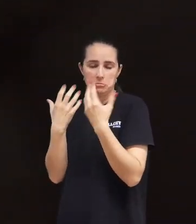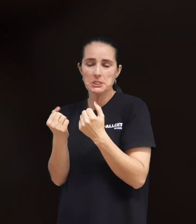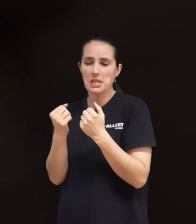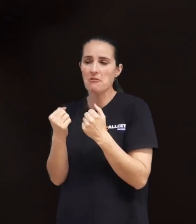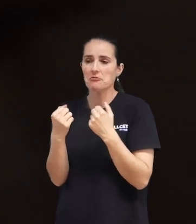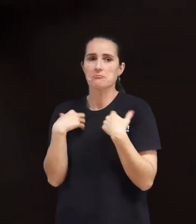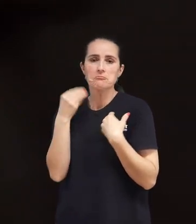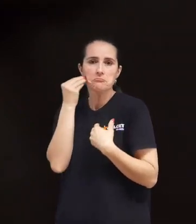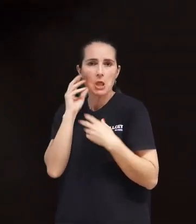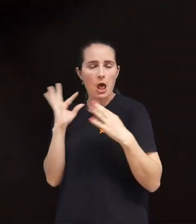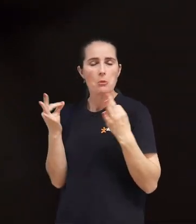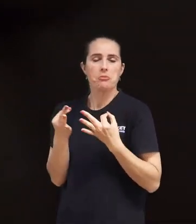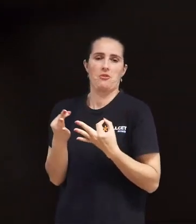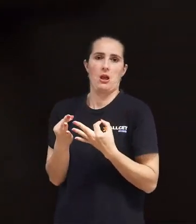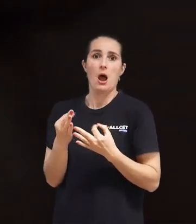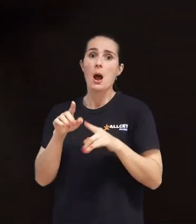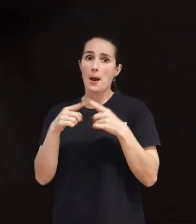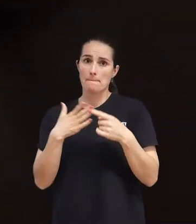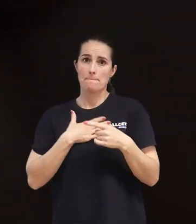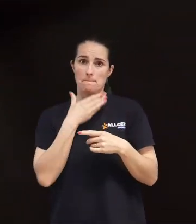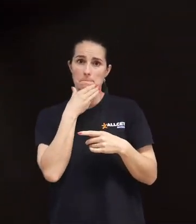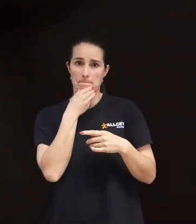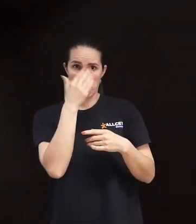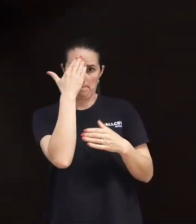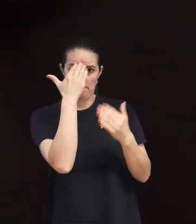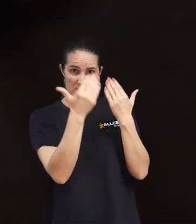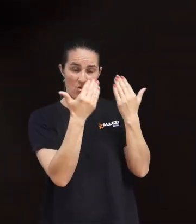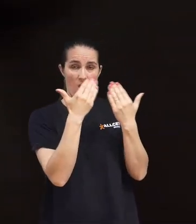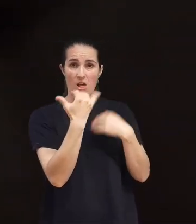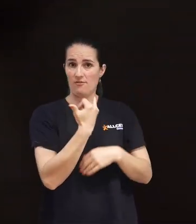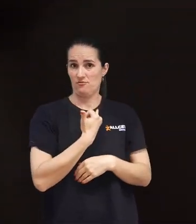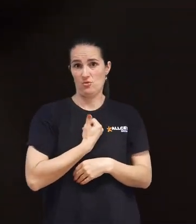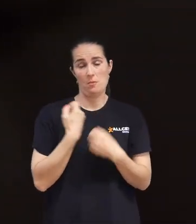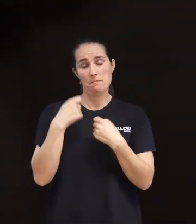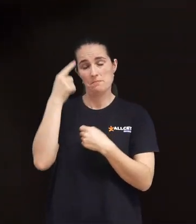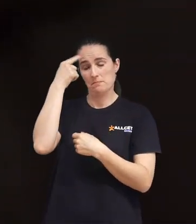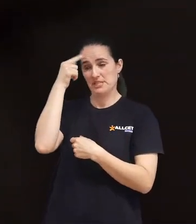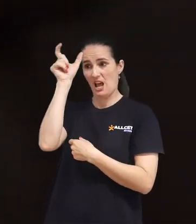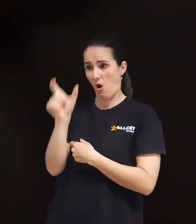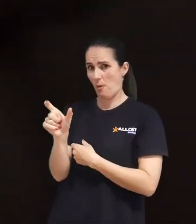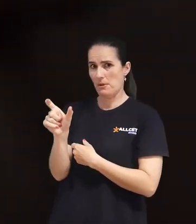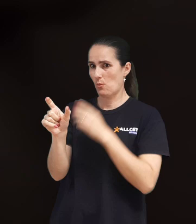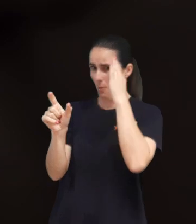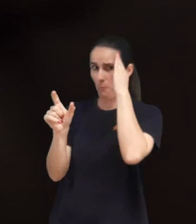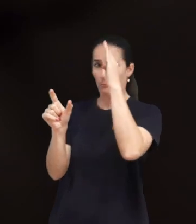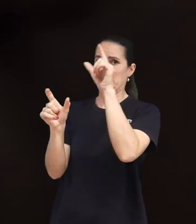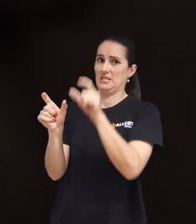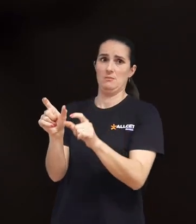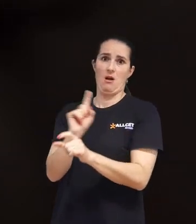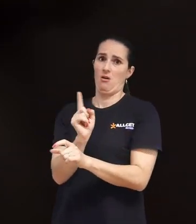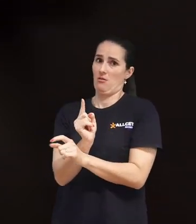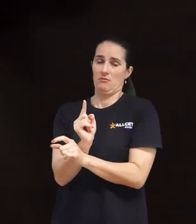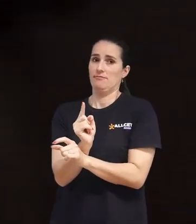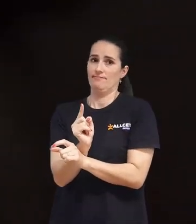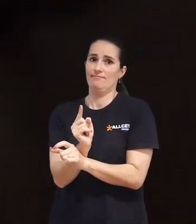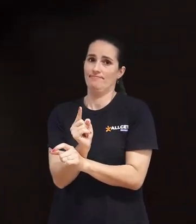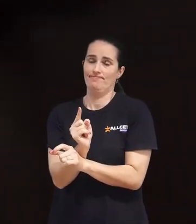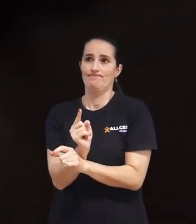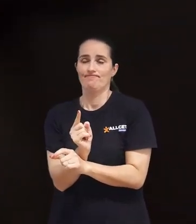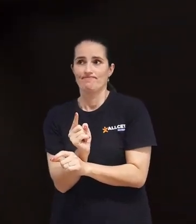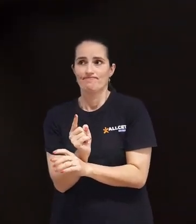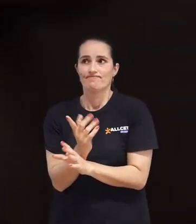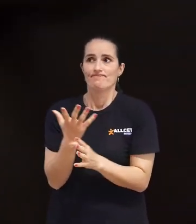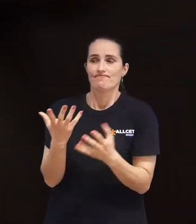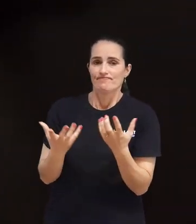Assim, não posso deixar passar a polícia militar, a polícia civil fizeram um papel sensacional desde o começo, me dando